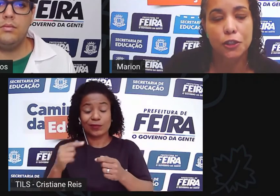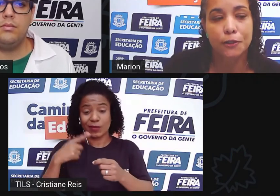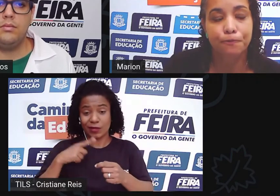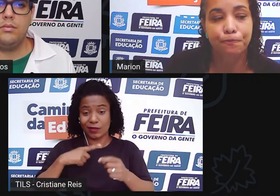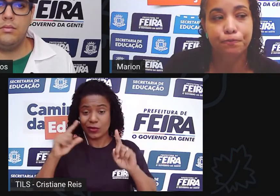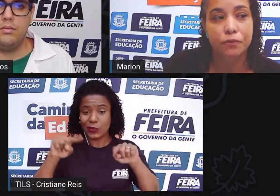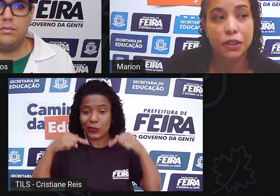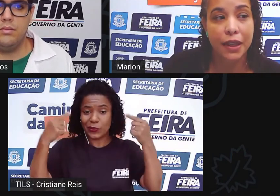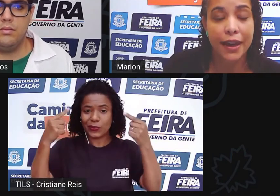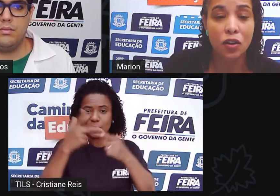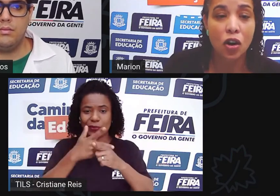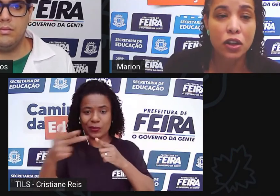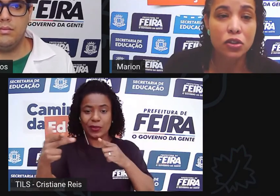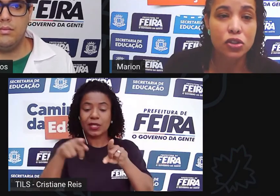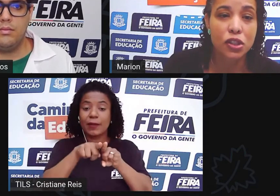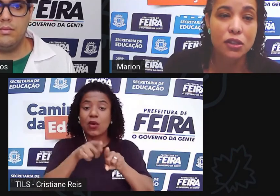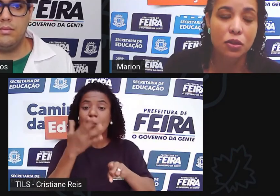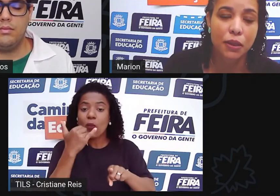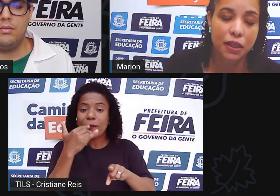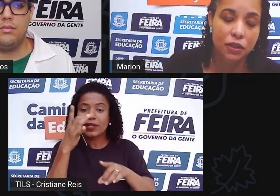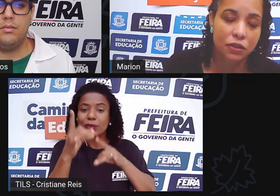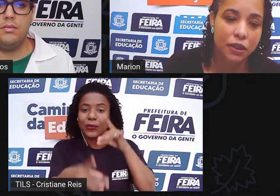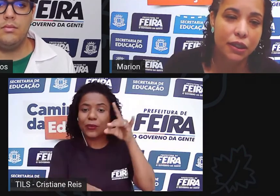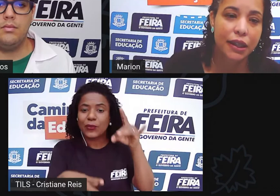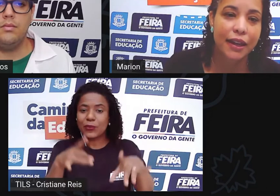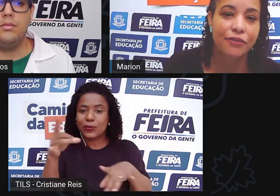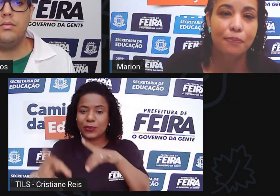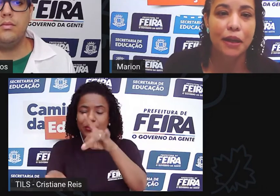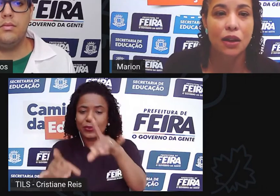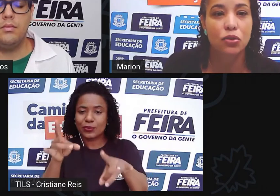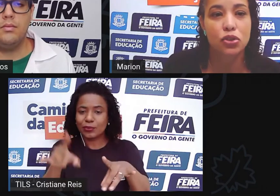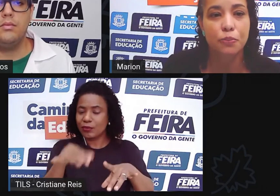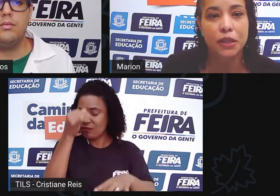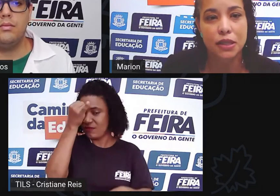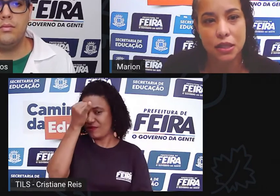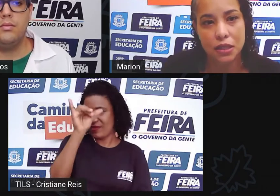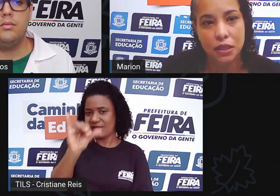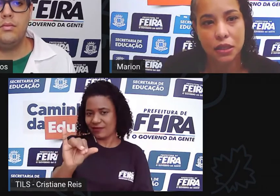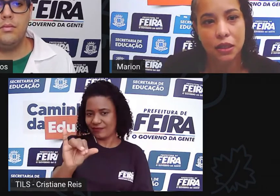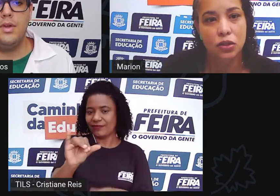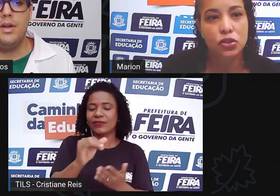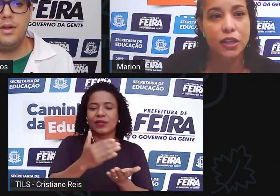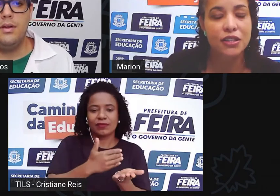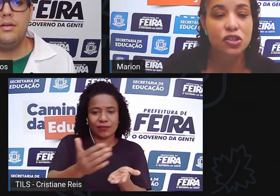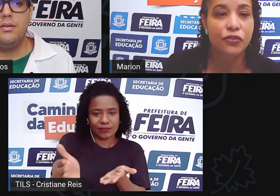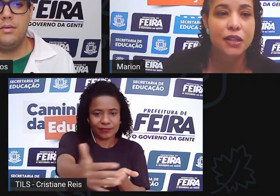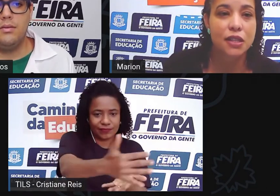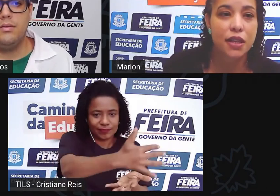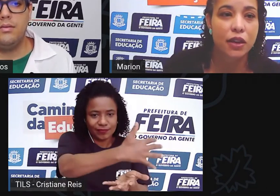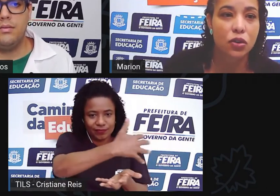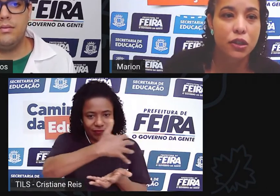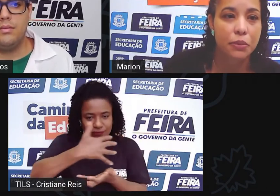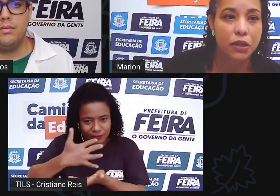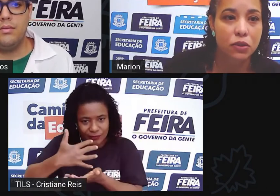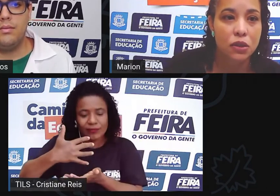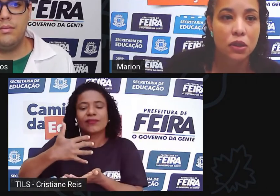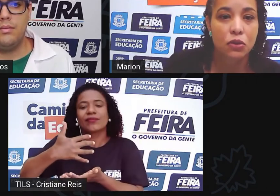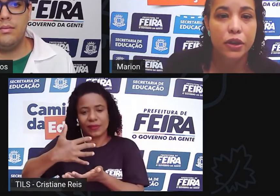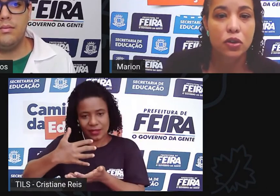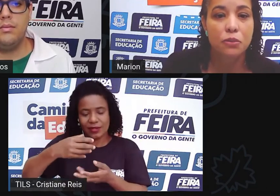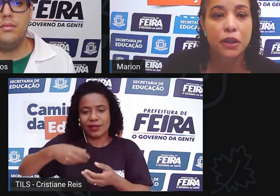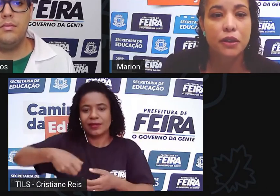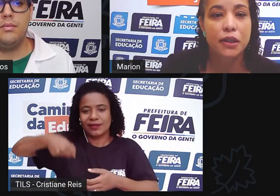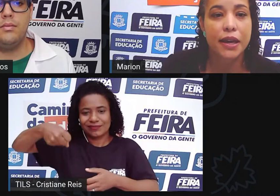gente recolhe onde está sobrando e leva para onde precisa. Onde é que a gente faz esse recolhimento?